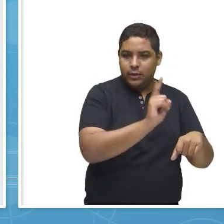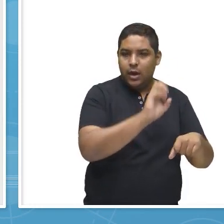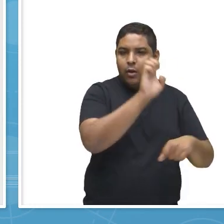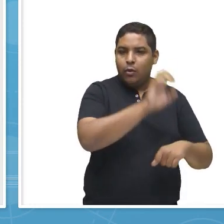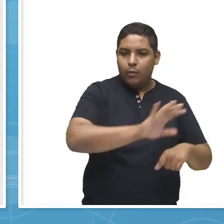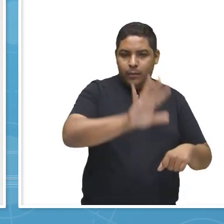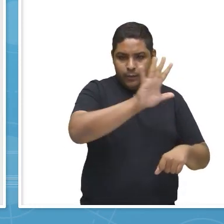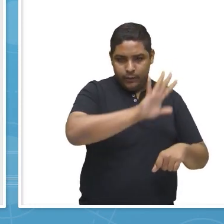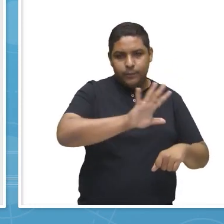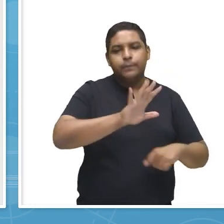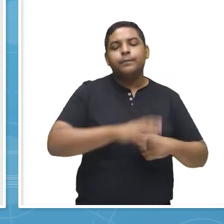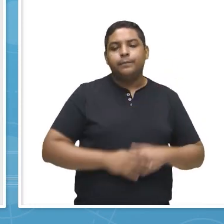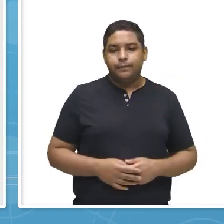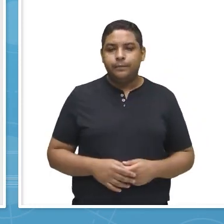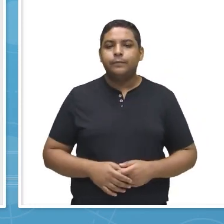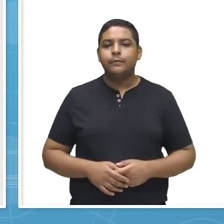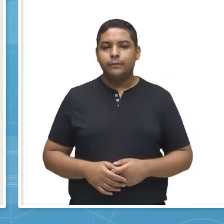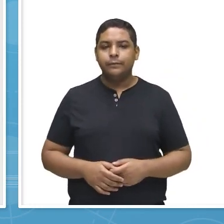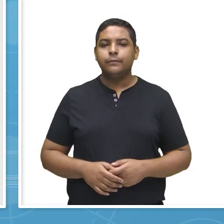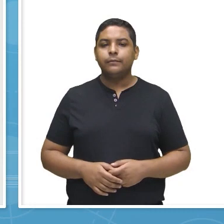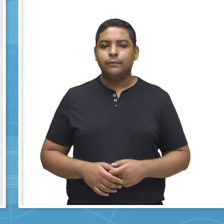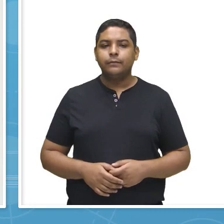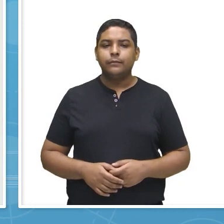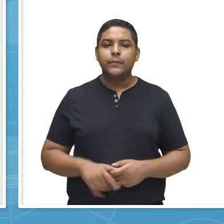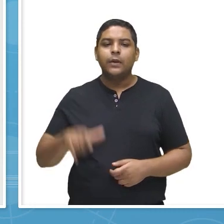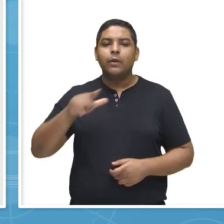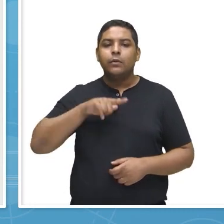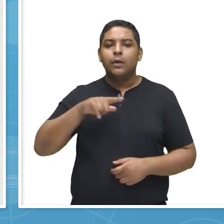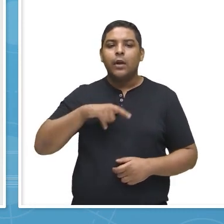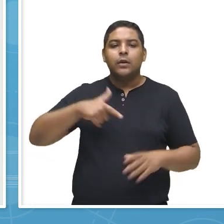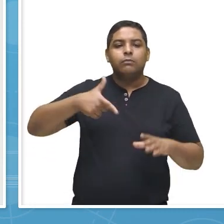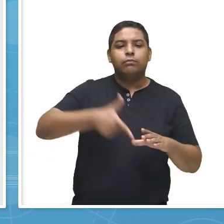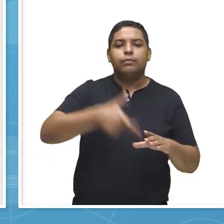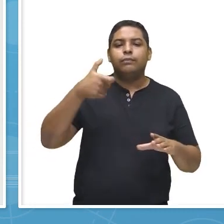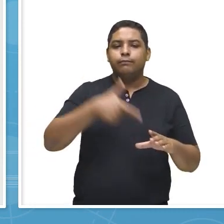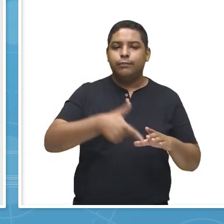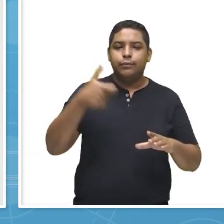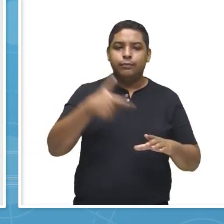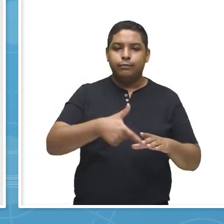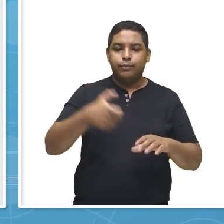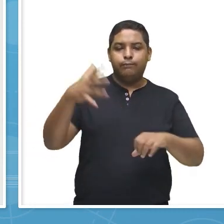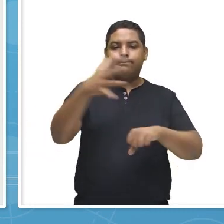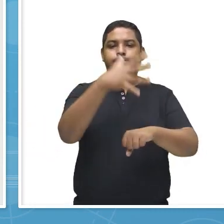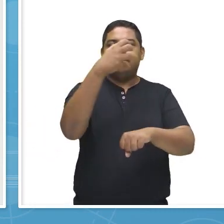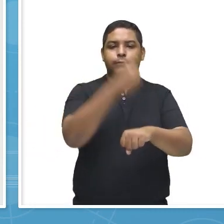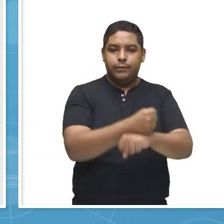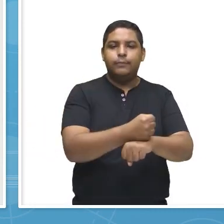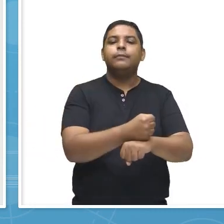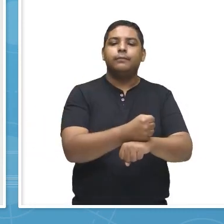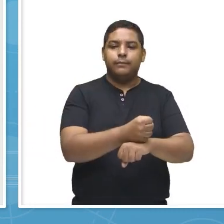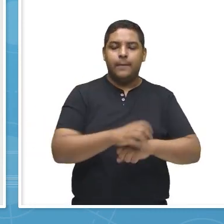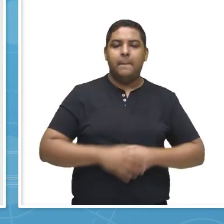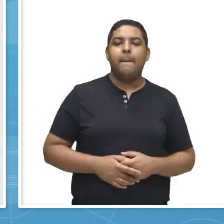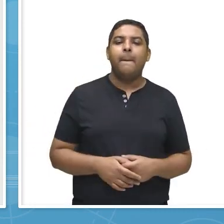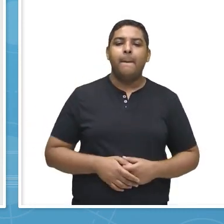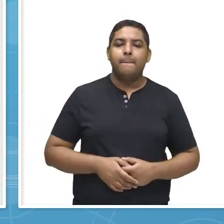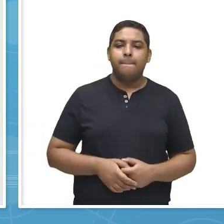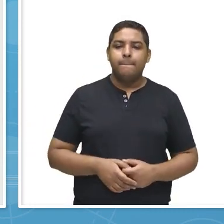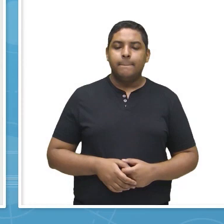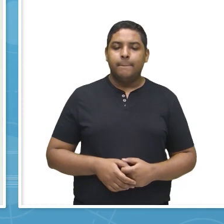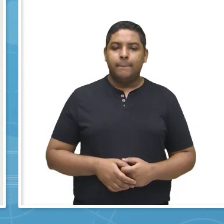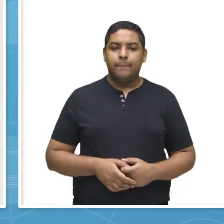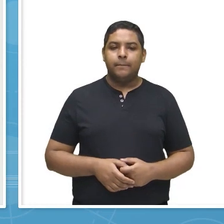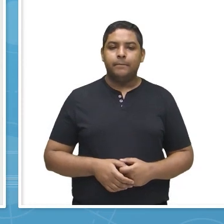aí esses europeus fizeram o quê? Exploração, fizeram o quê? Ocupação, tá? Lembra lá que eu falei